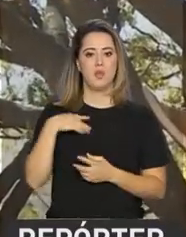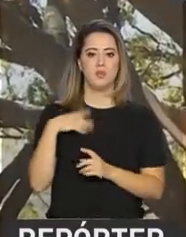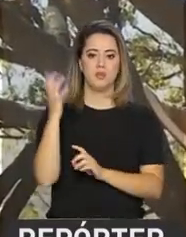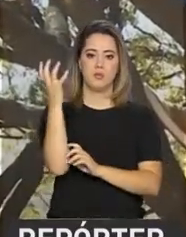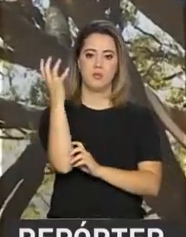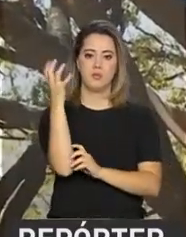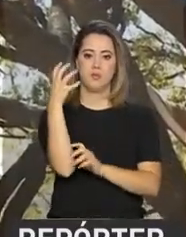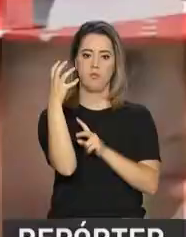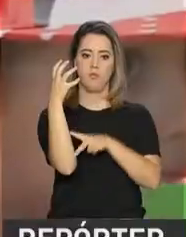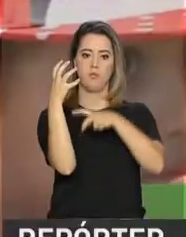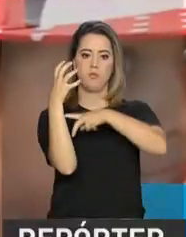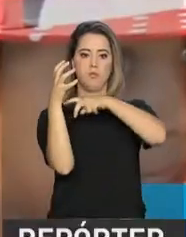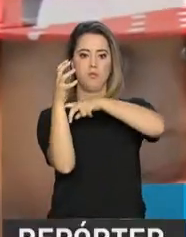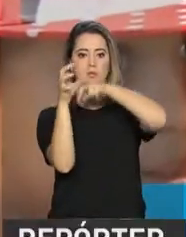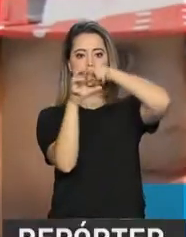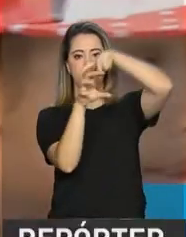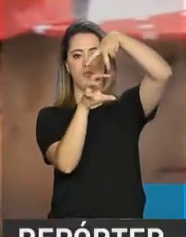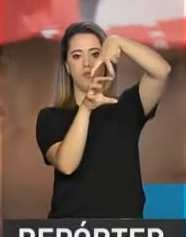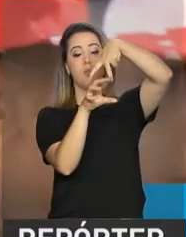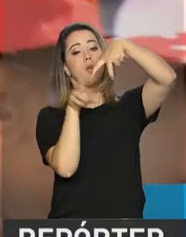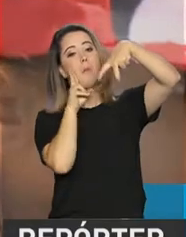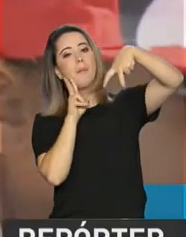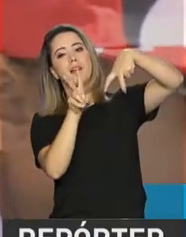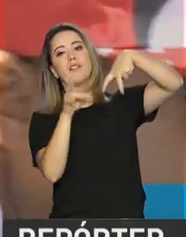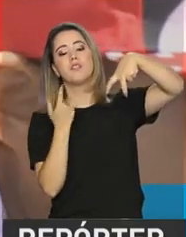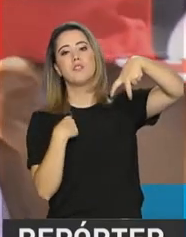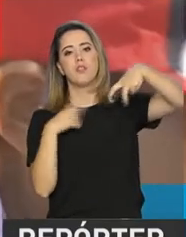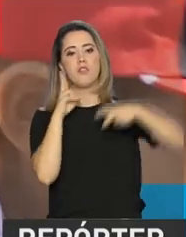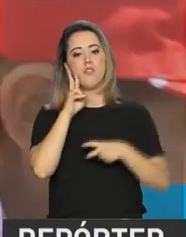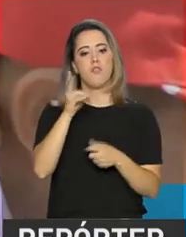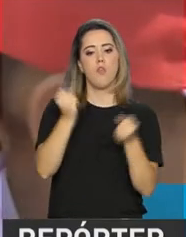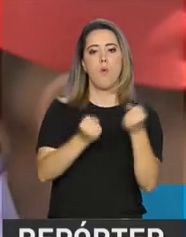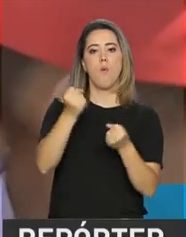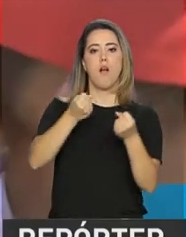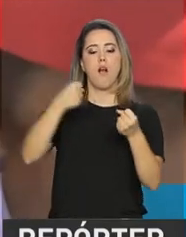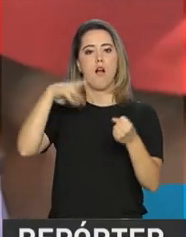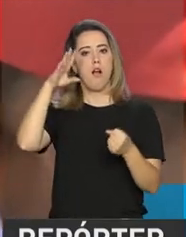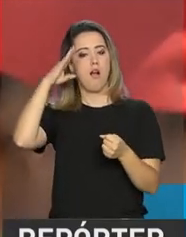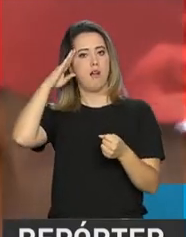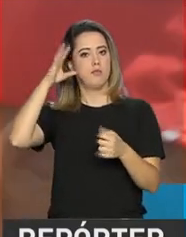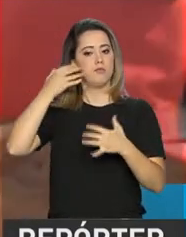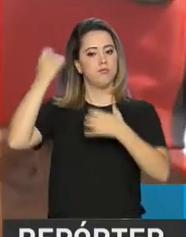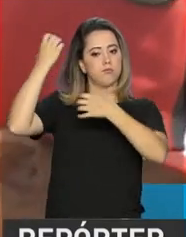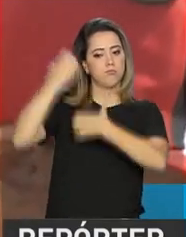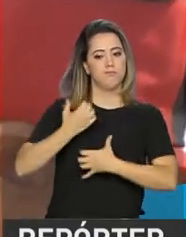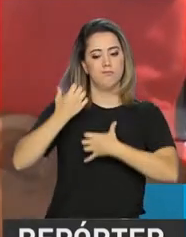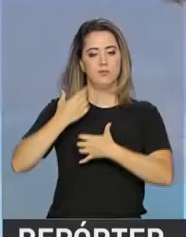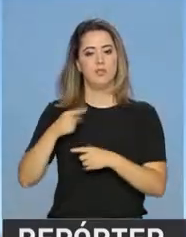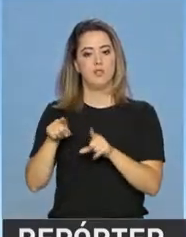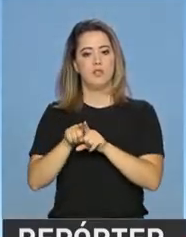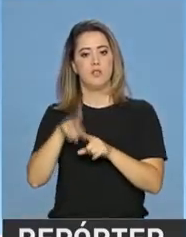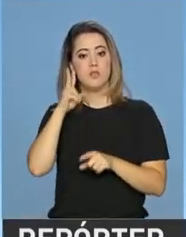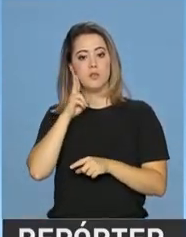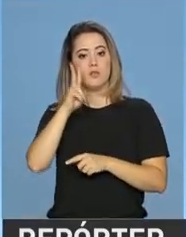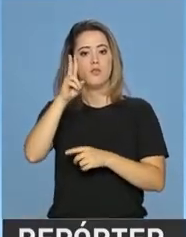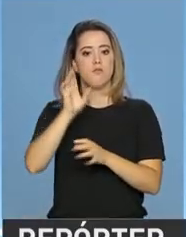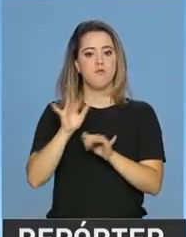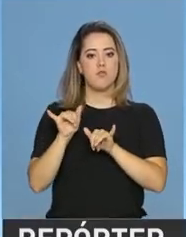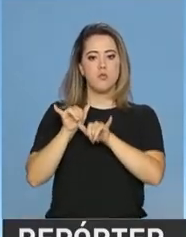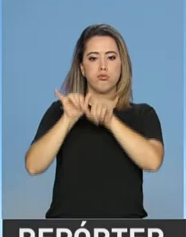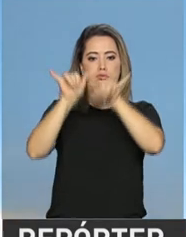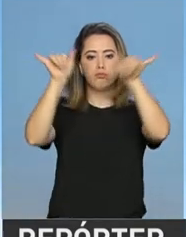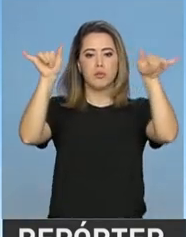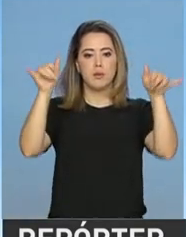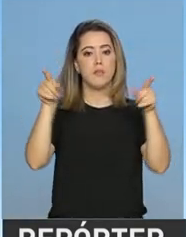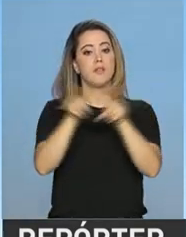da árvore pra mim eu vi o carro do exército o avião está falando